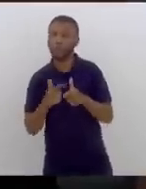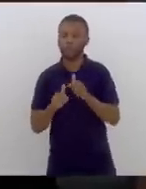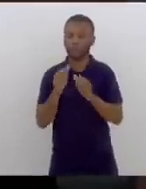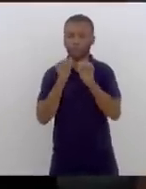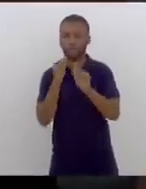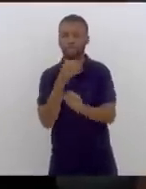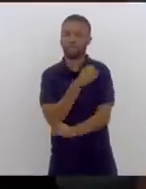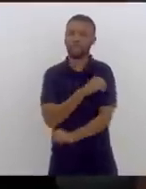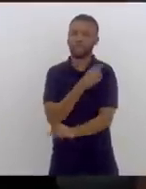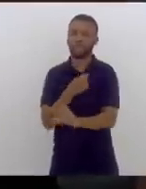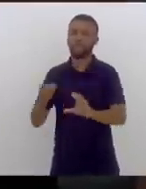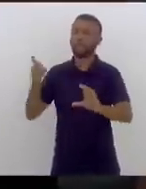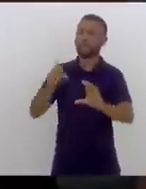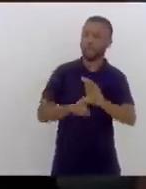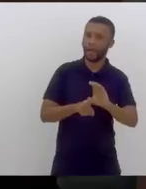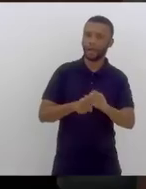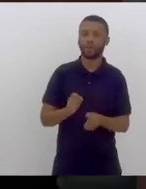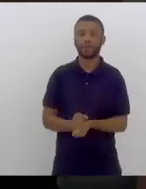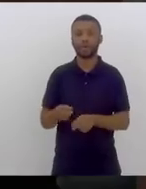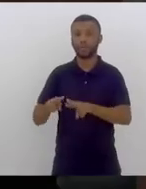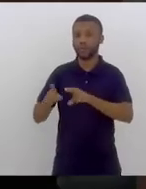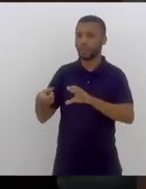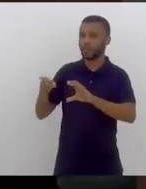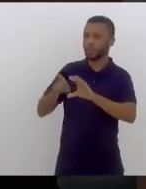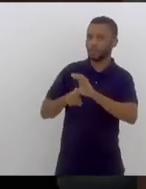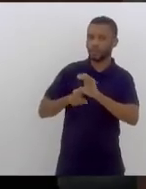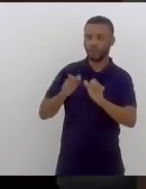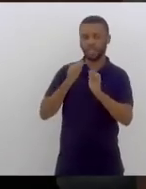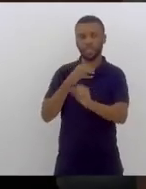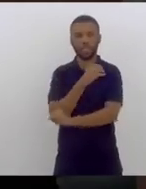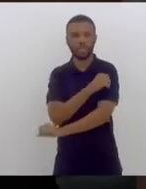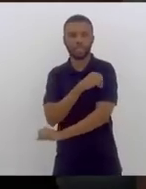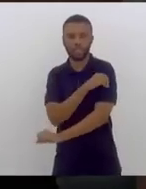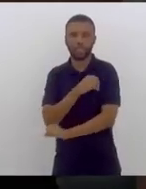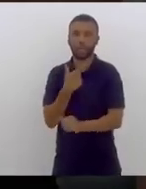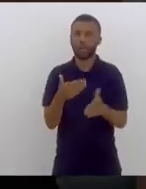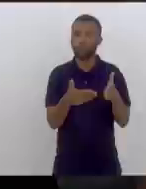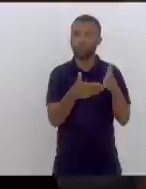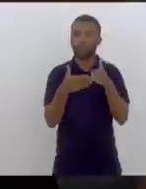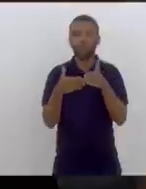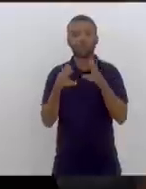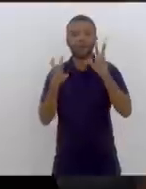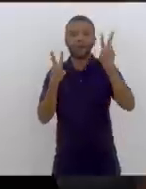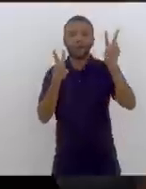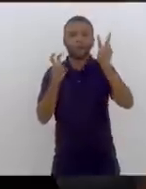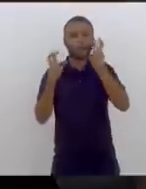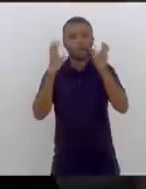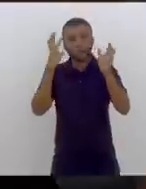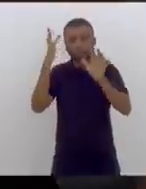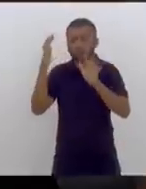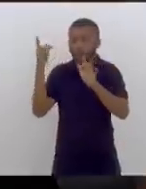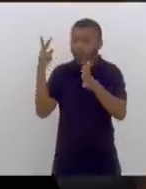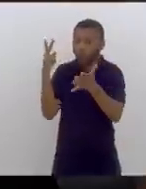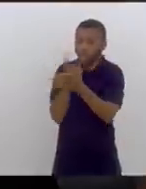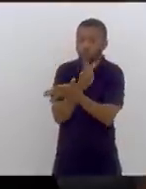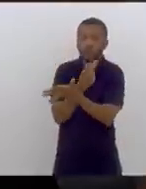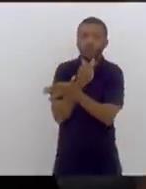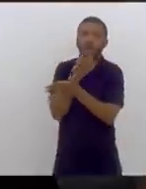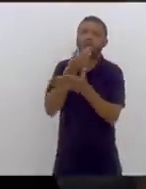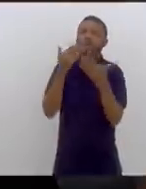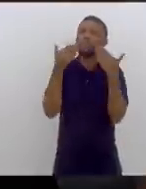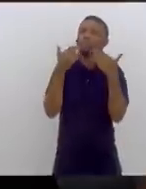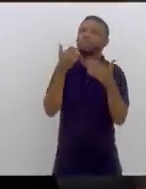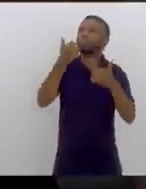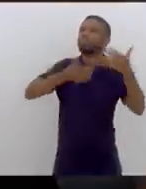alcoolismo dependência do álcool e por essa dependência do álcool naquela época por força de situações que ocorreram com ele a gente não é que explanar